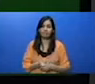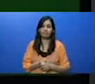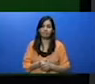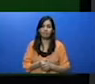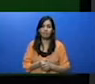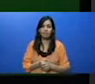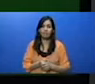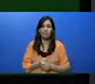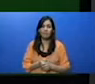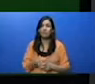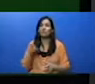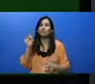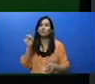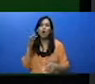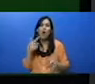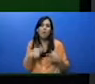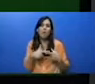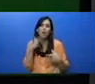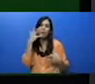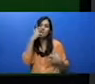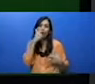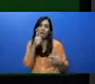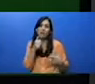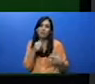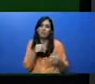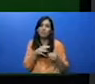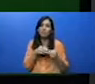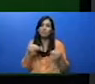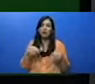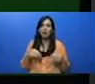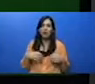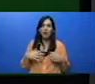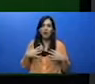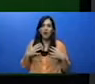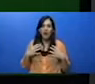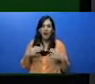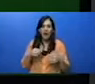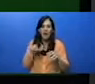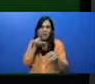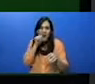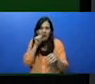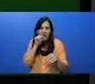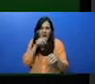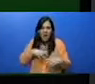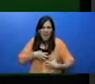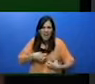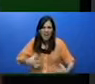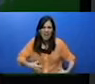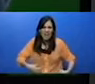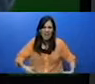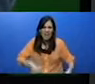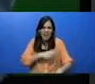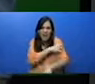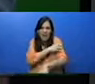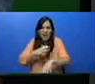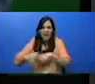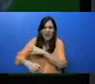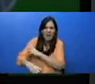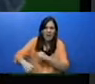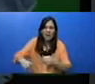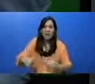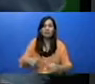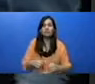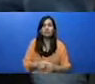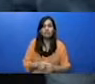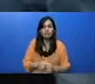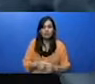para retirar penas, tá, crianças? É uma judiação. Retiram apenas para fazer adornos, garras,